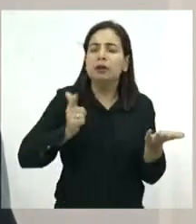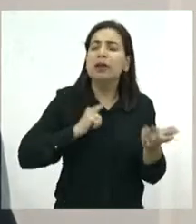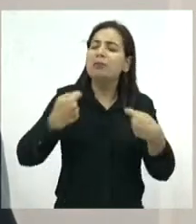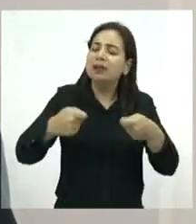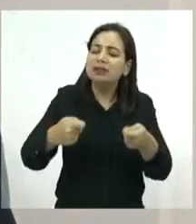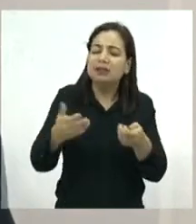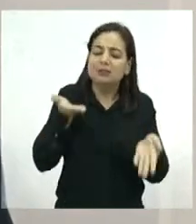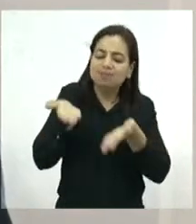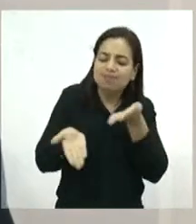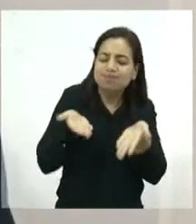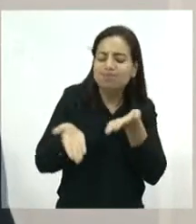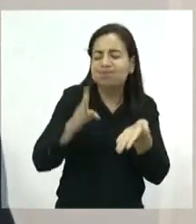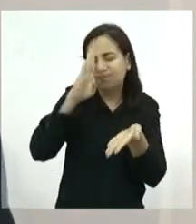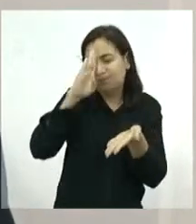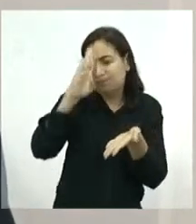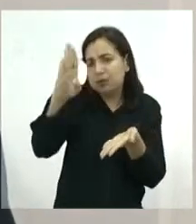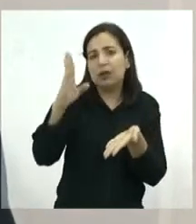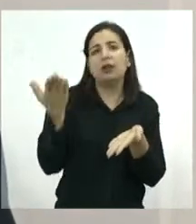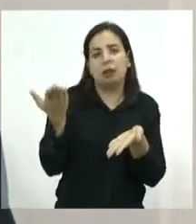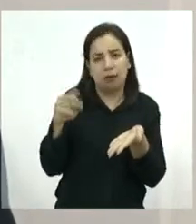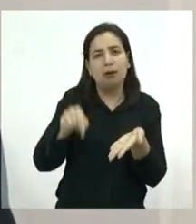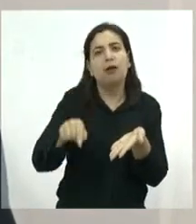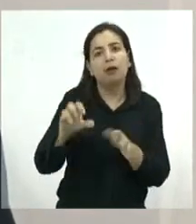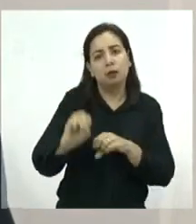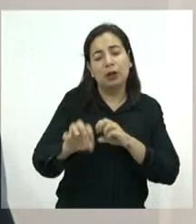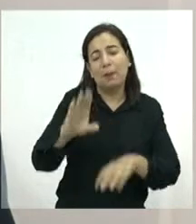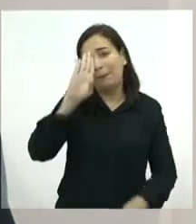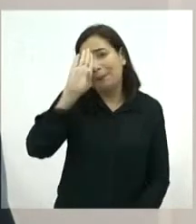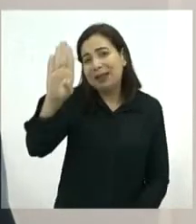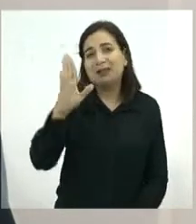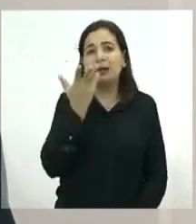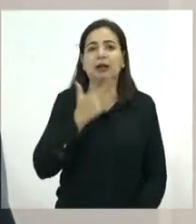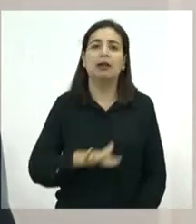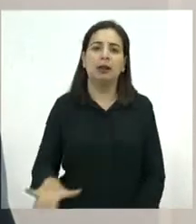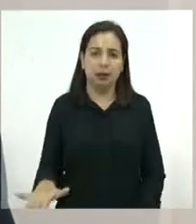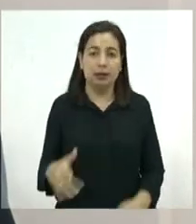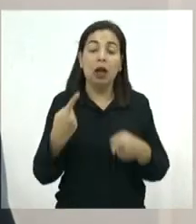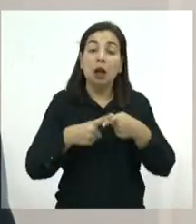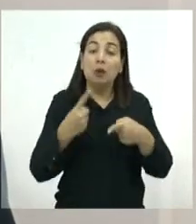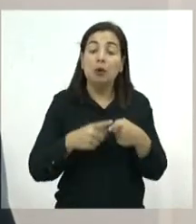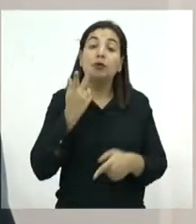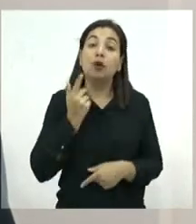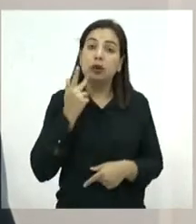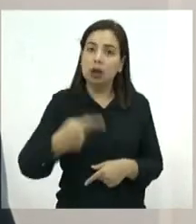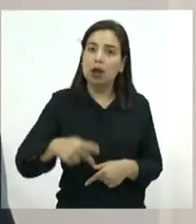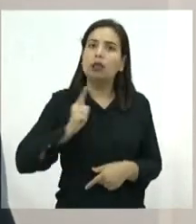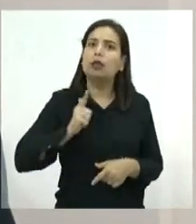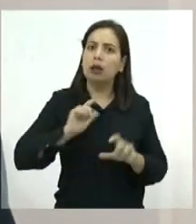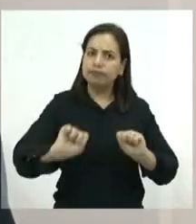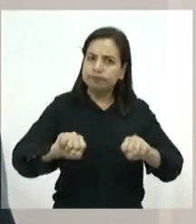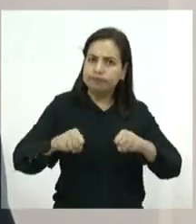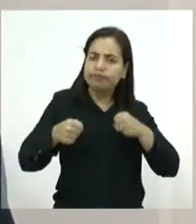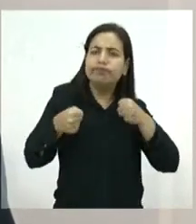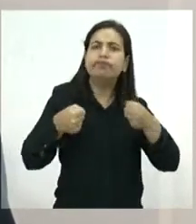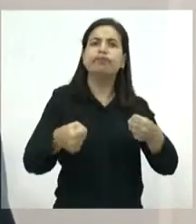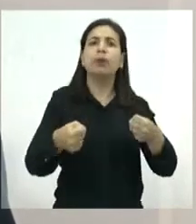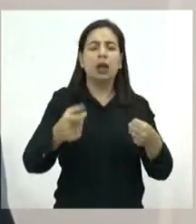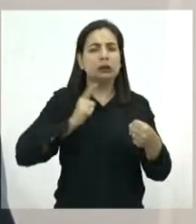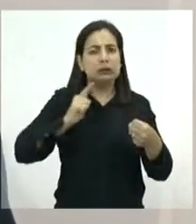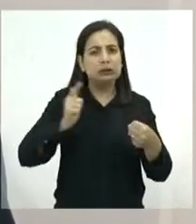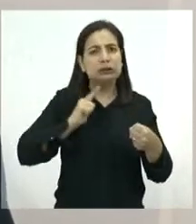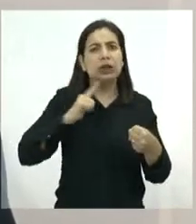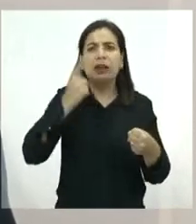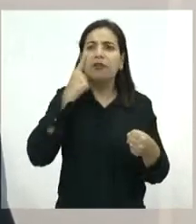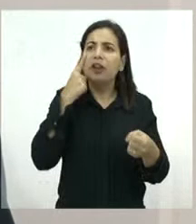da educação, principalmente das nossas crianças. Fortaleza está fazendo um grande esforço para